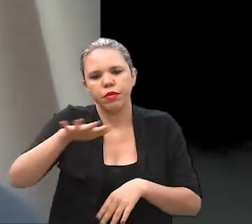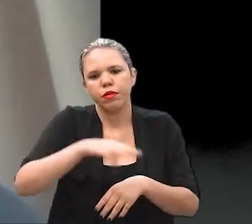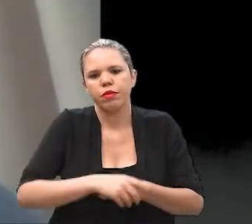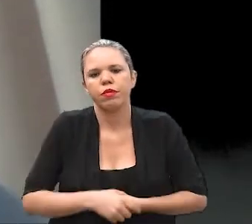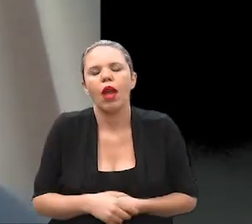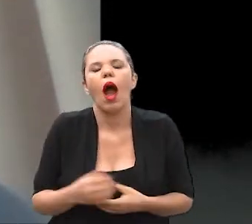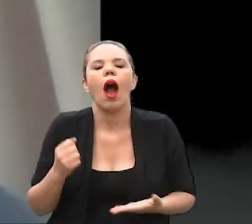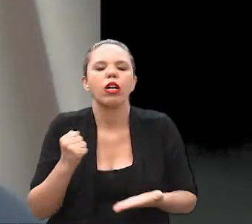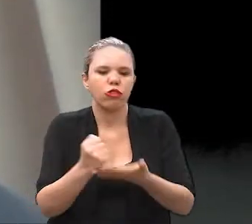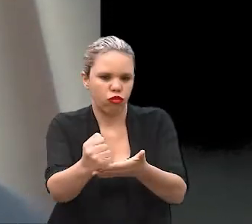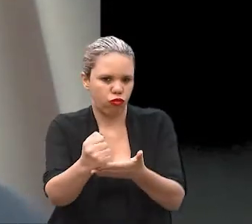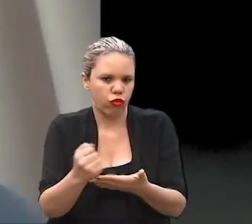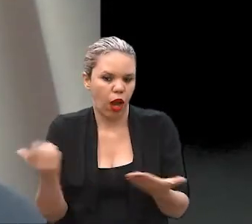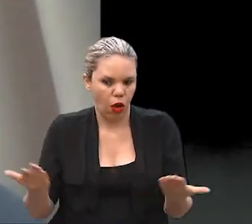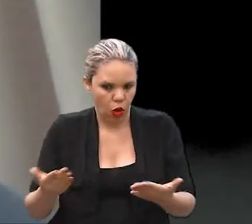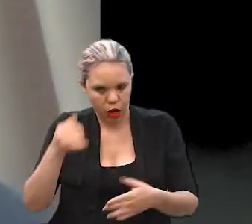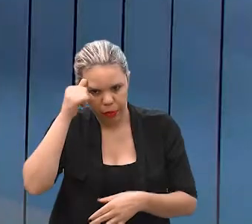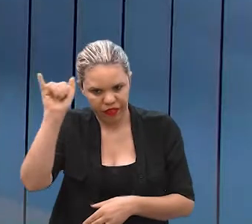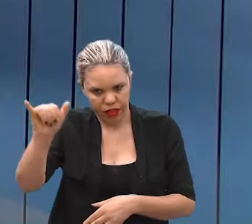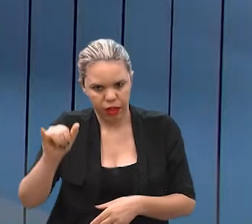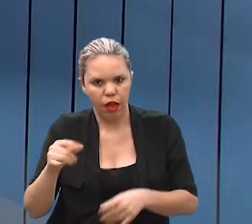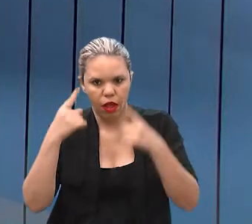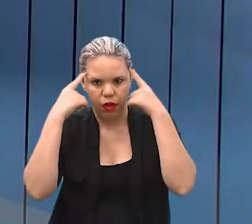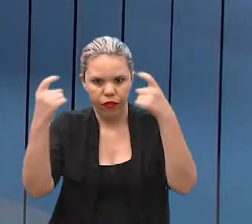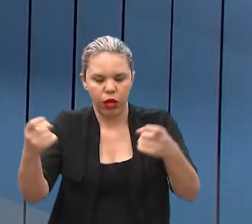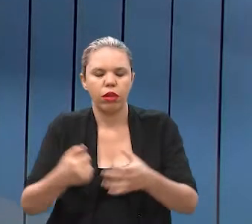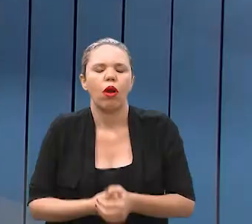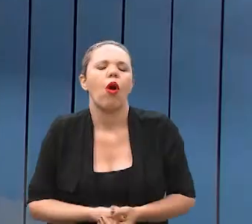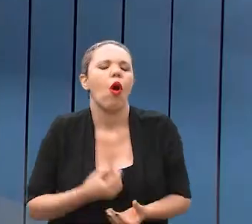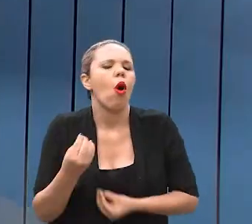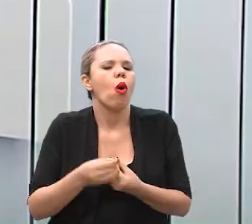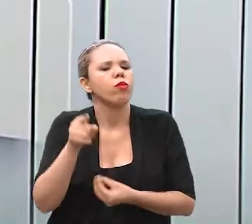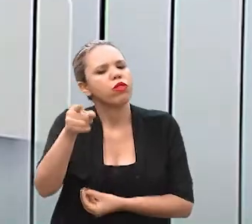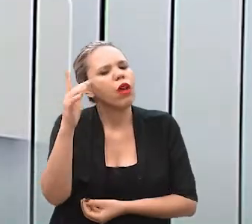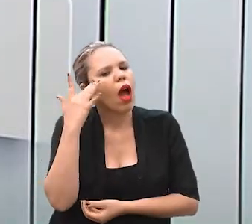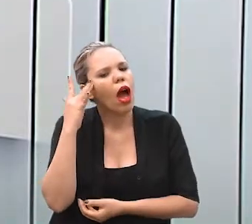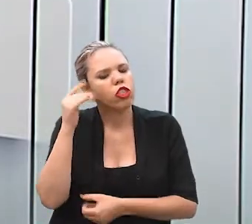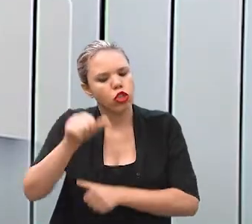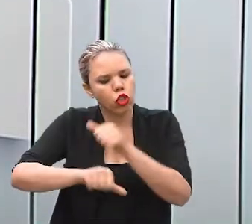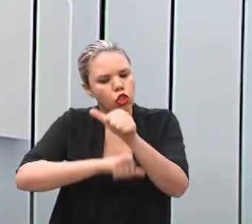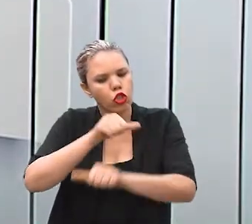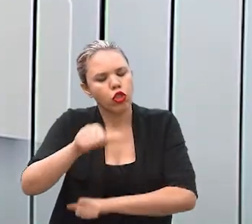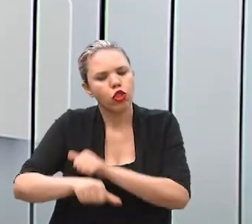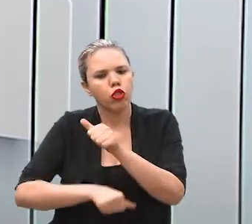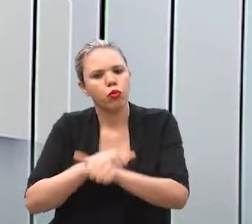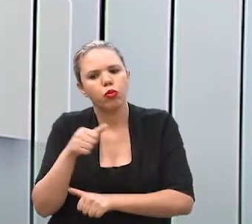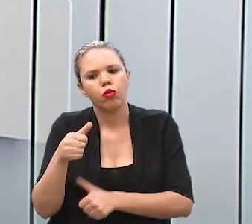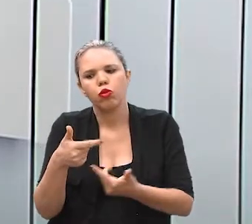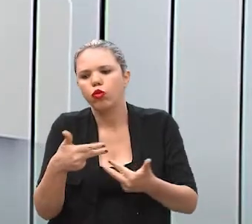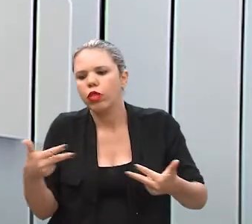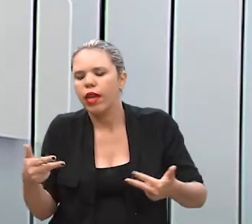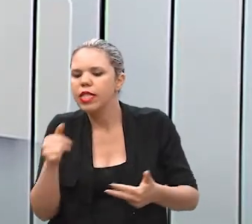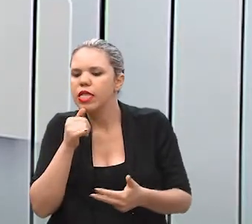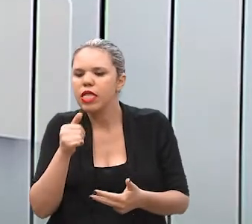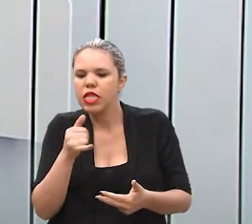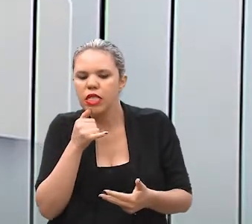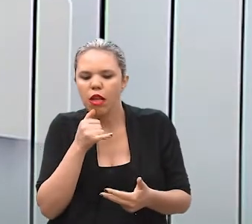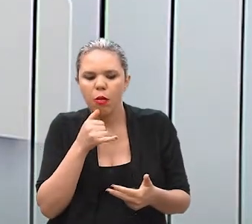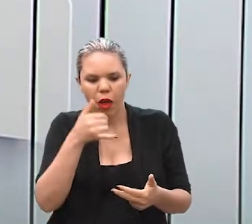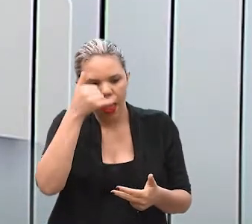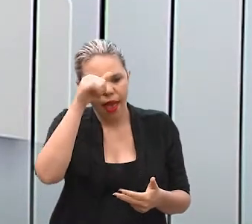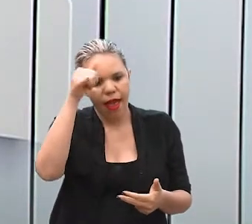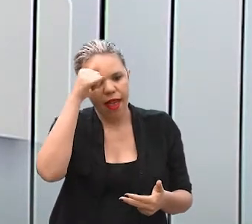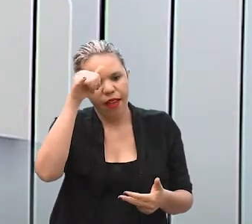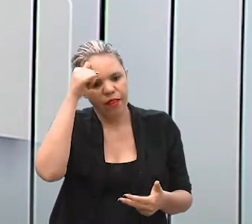questão ajudaria nesse combate. Como é que o senhor acha que a gente muda este panorama? De um lado, coibir